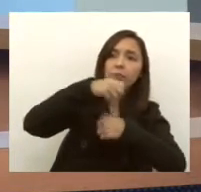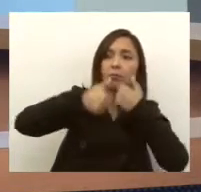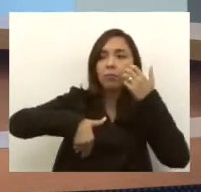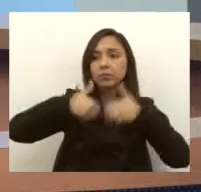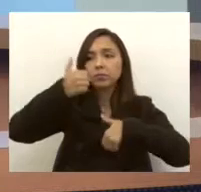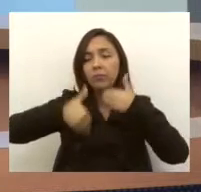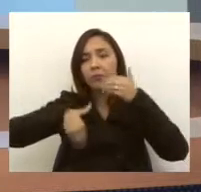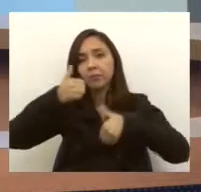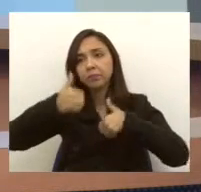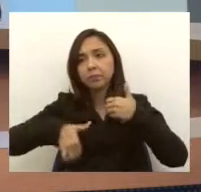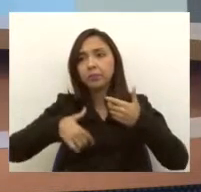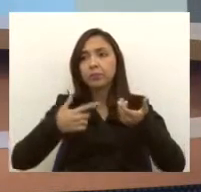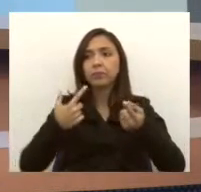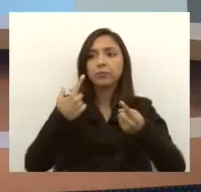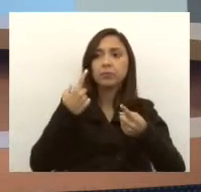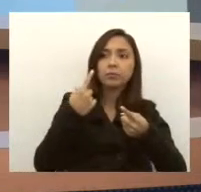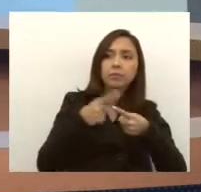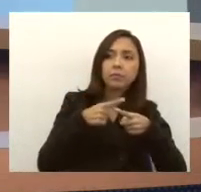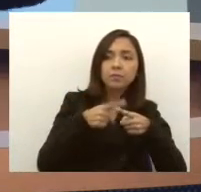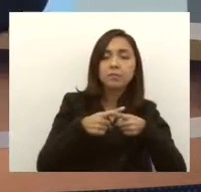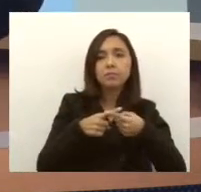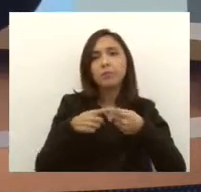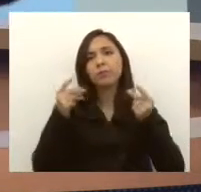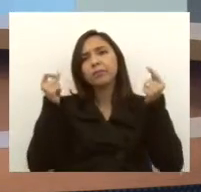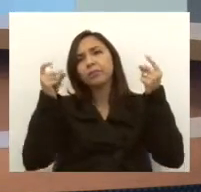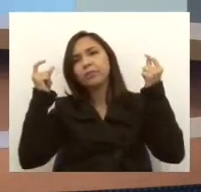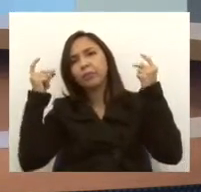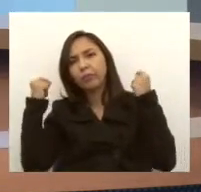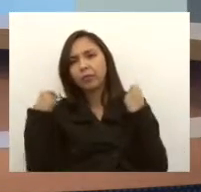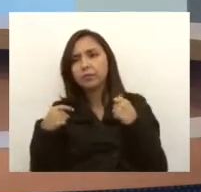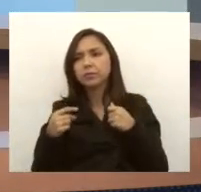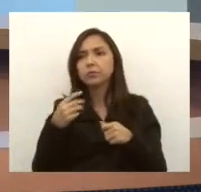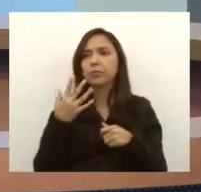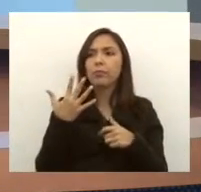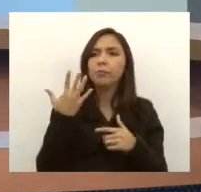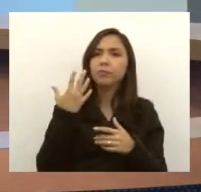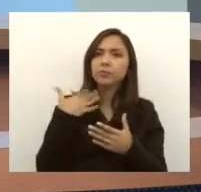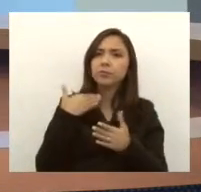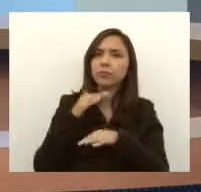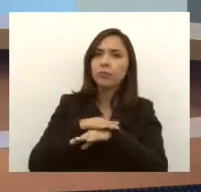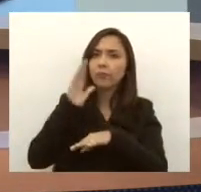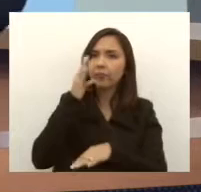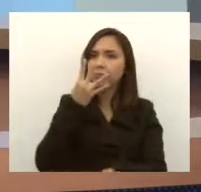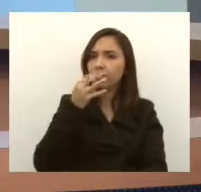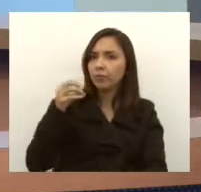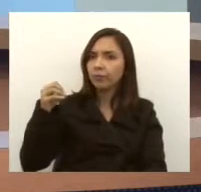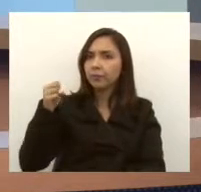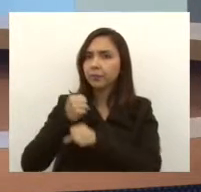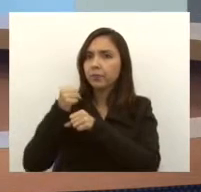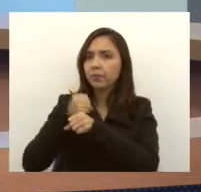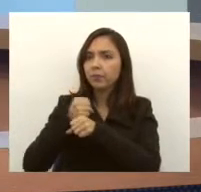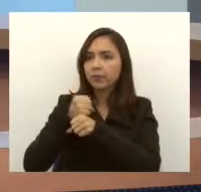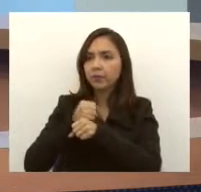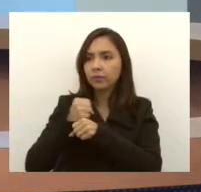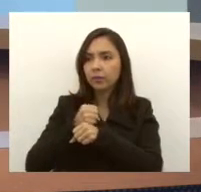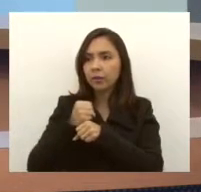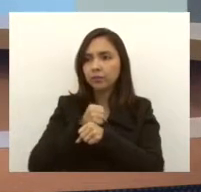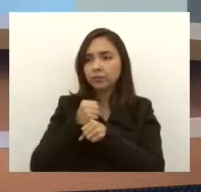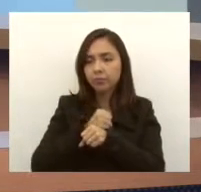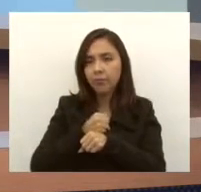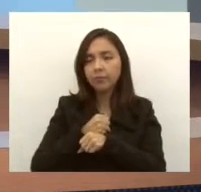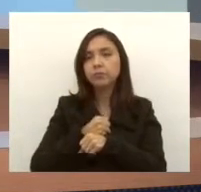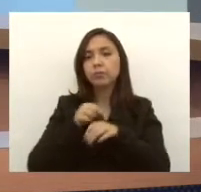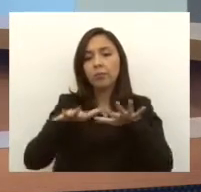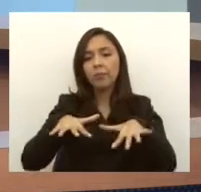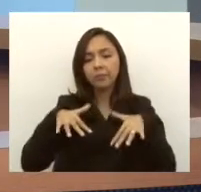dizendo, porque faz tanto tempo, mais de 400 anos, sessões e